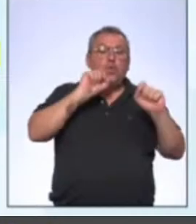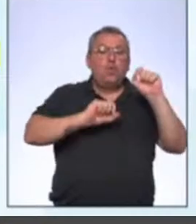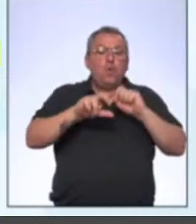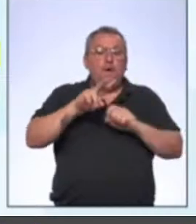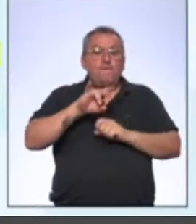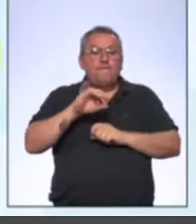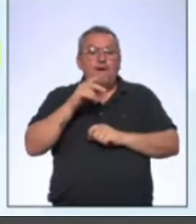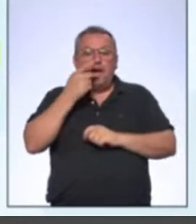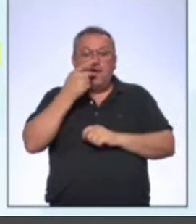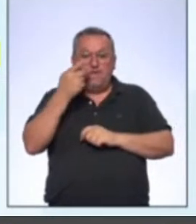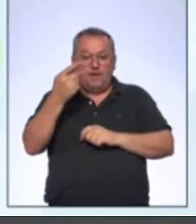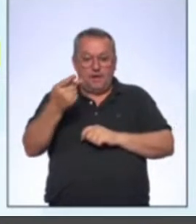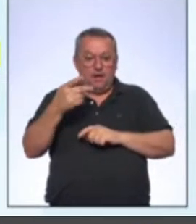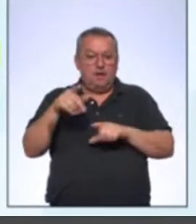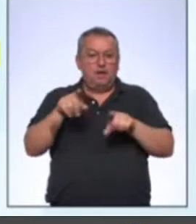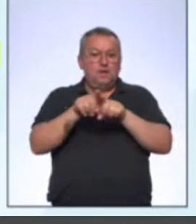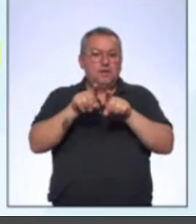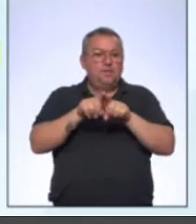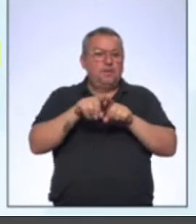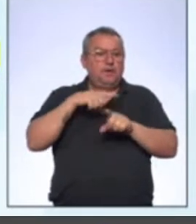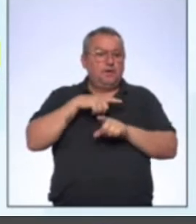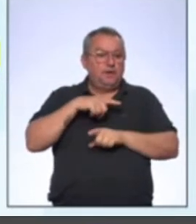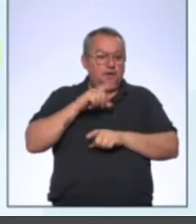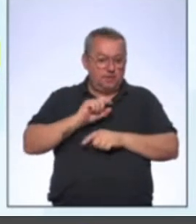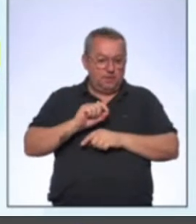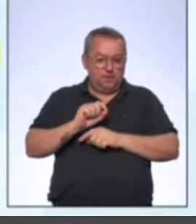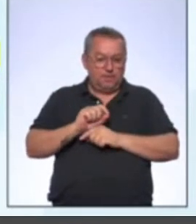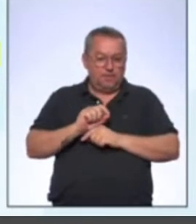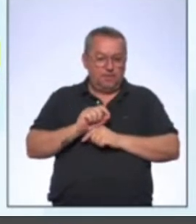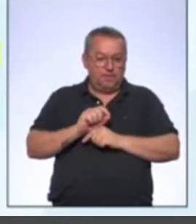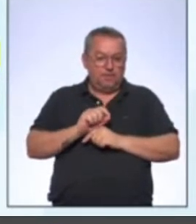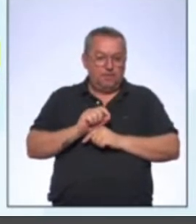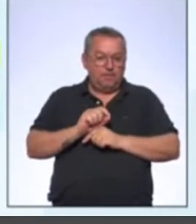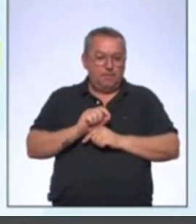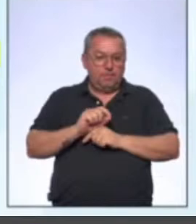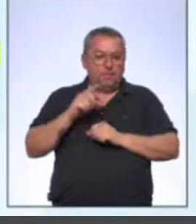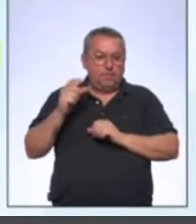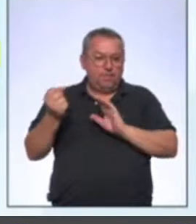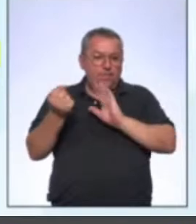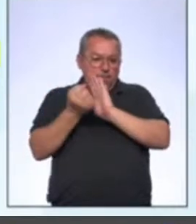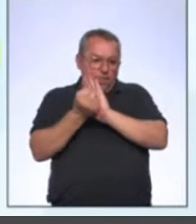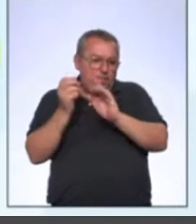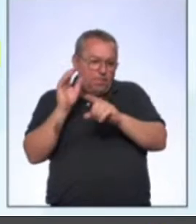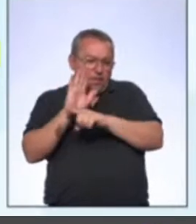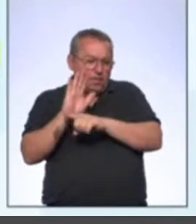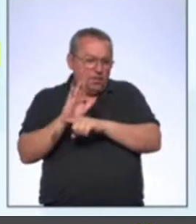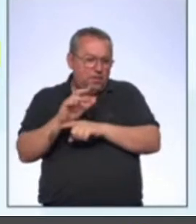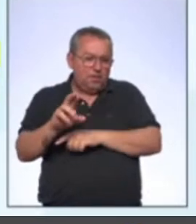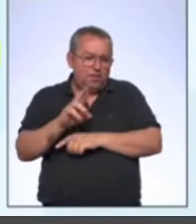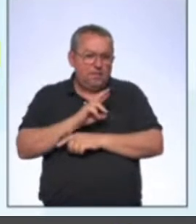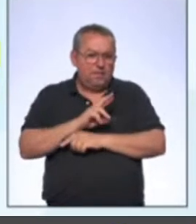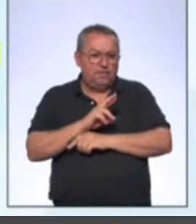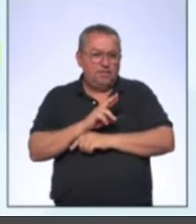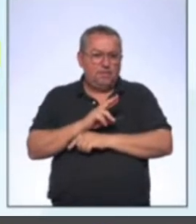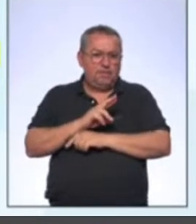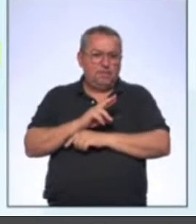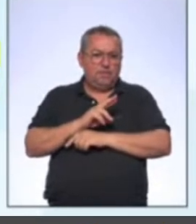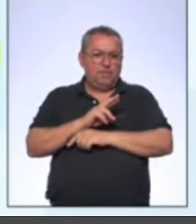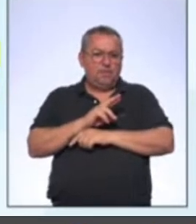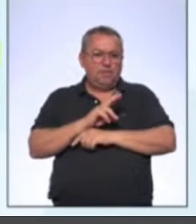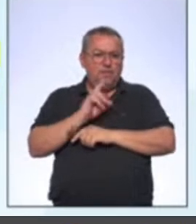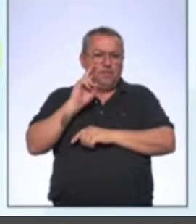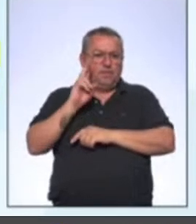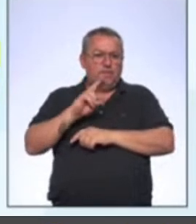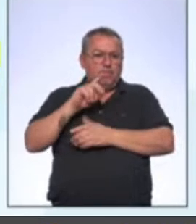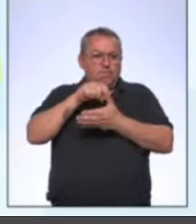né? E aí nós teremos ainda marcado, já para ajudar na resposta da próxima, eu já deixei